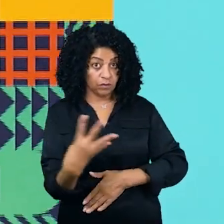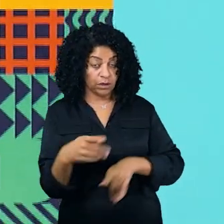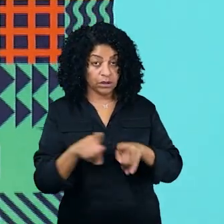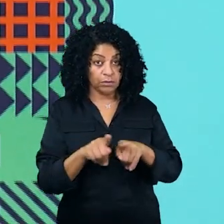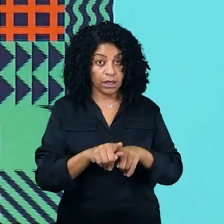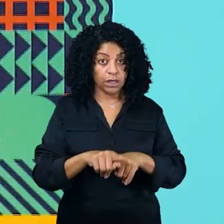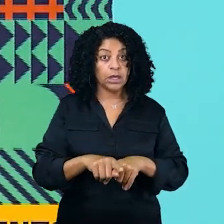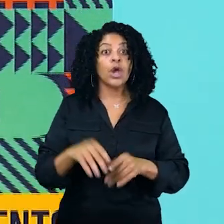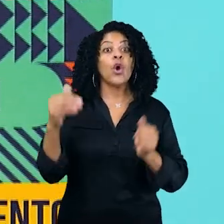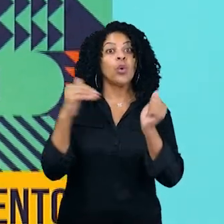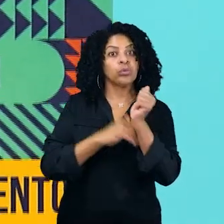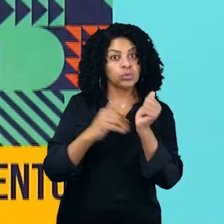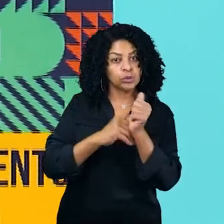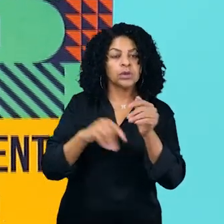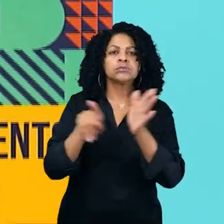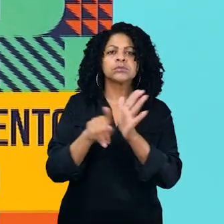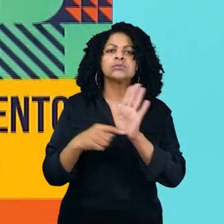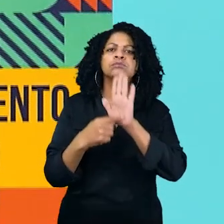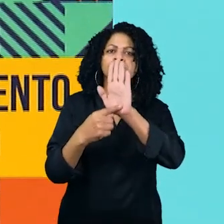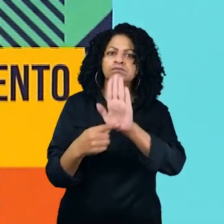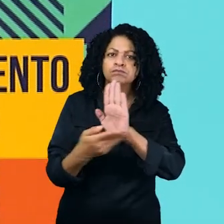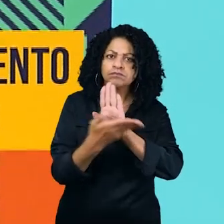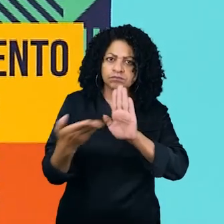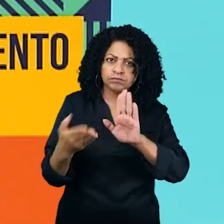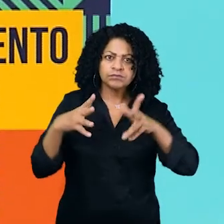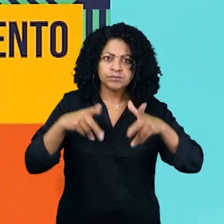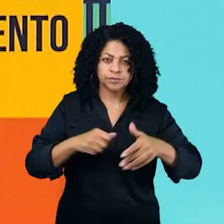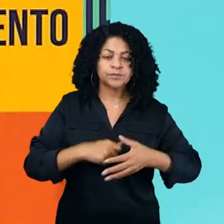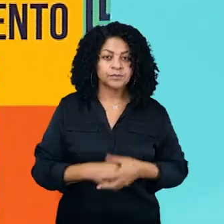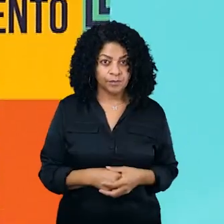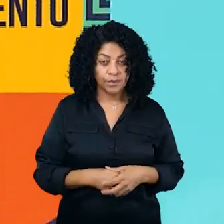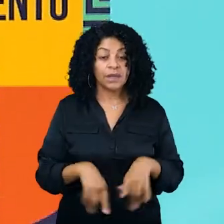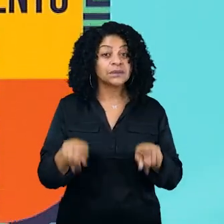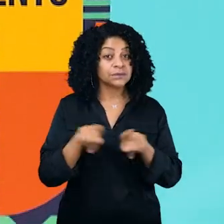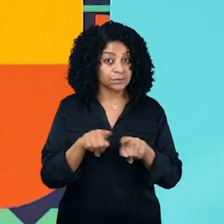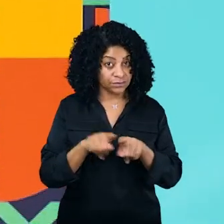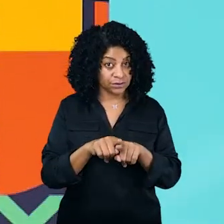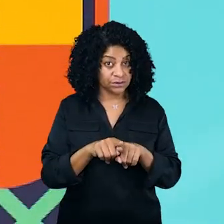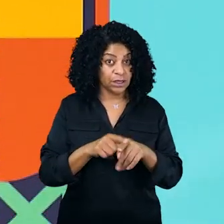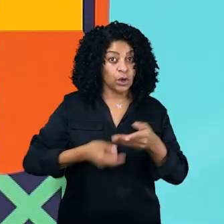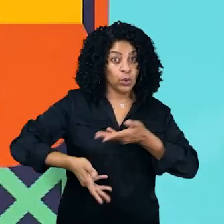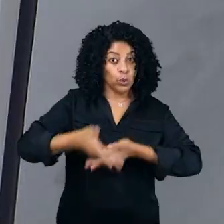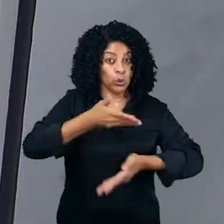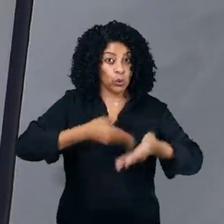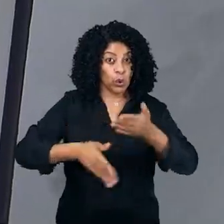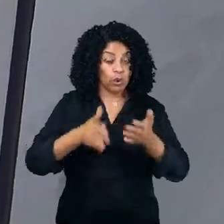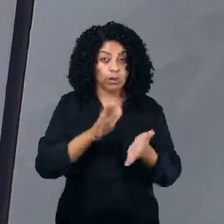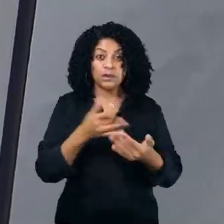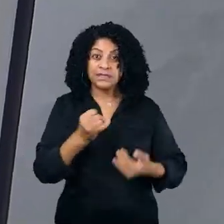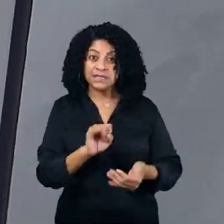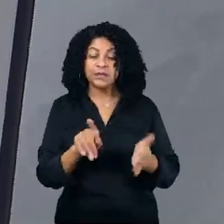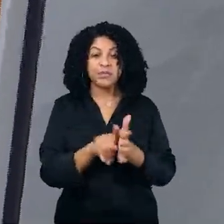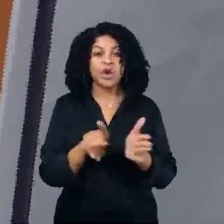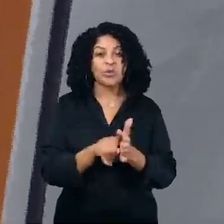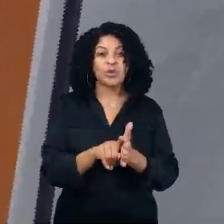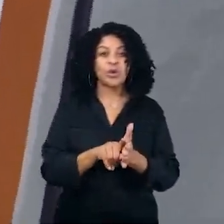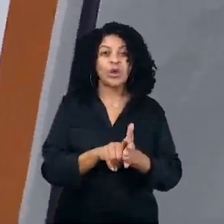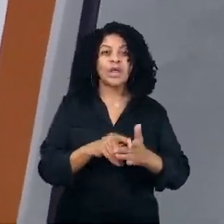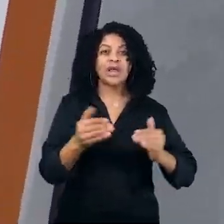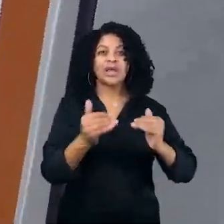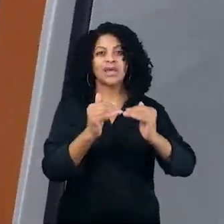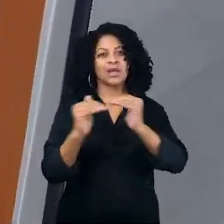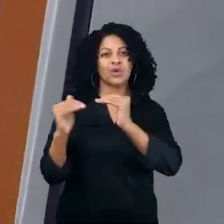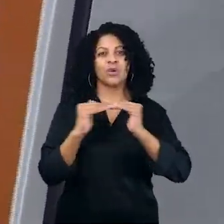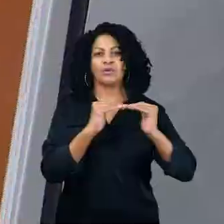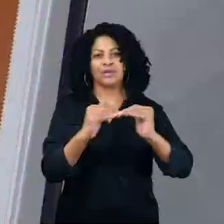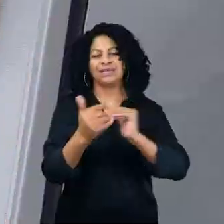2024 protocolos que trazem orientações específicas para lidar com casos envolvendo desigualdades de